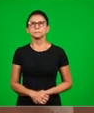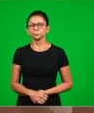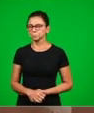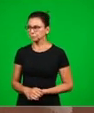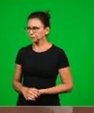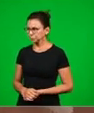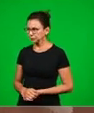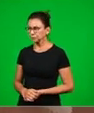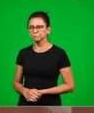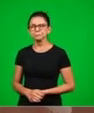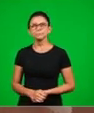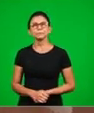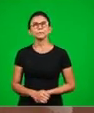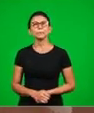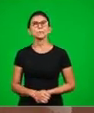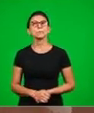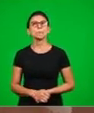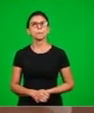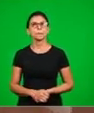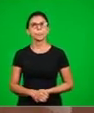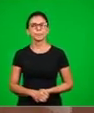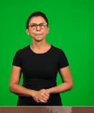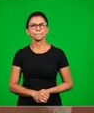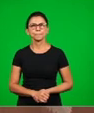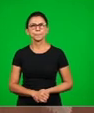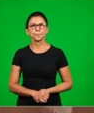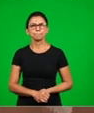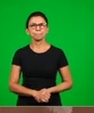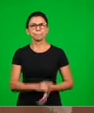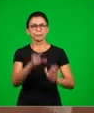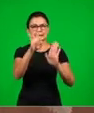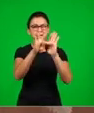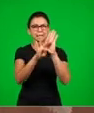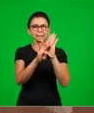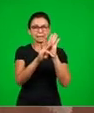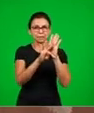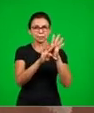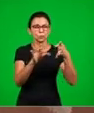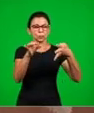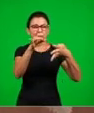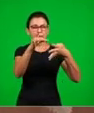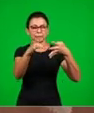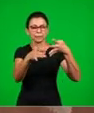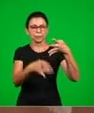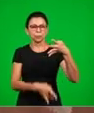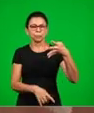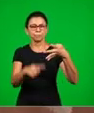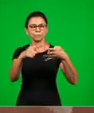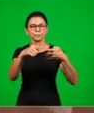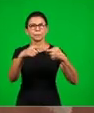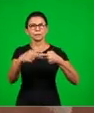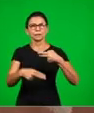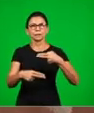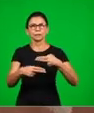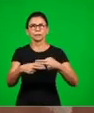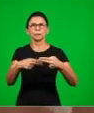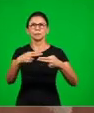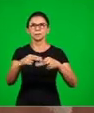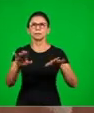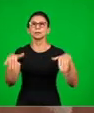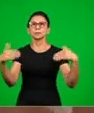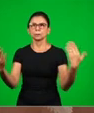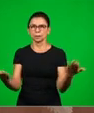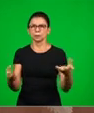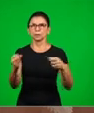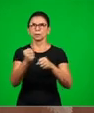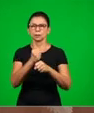aqui. Em cada texto desse, os irmãos vão ver. Por exemplo, Neemias fala daquele momento, restaurar os